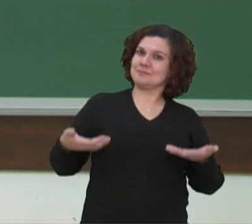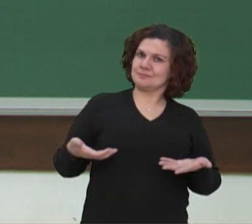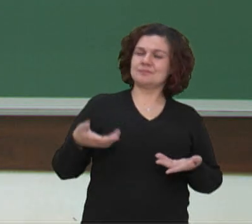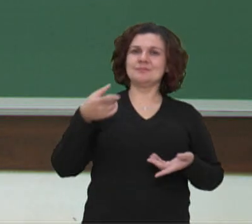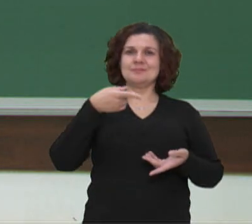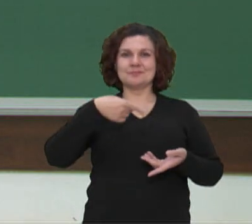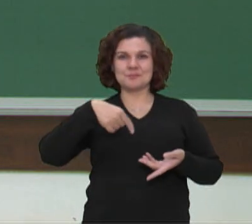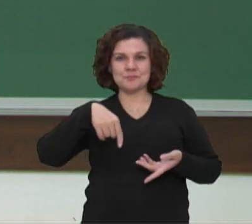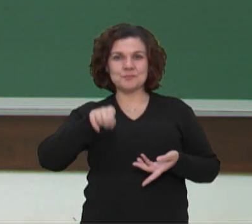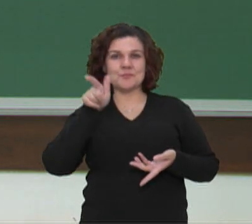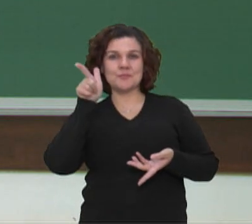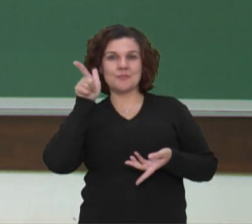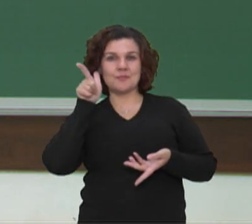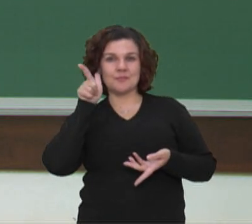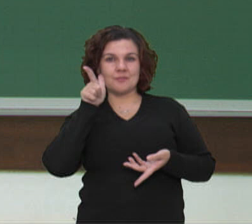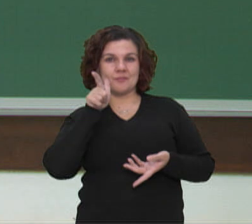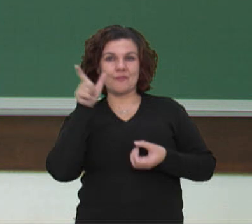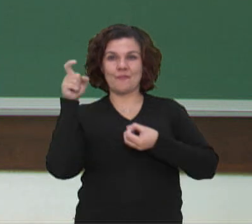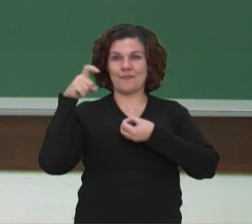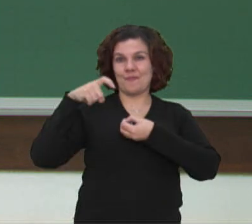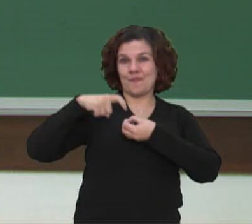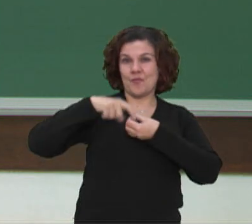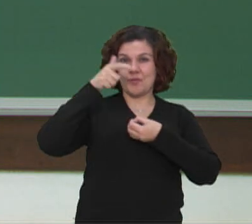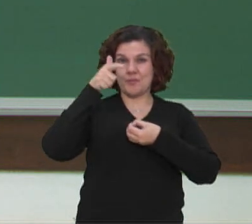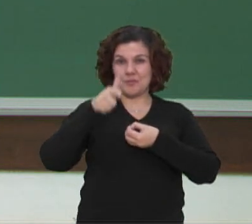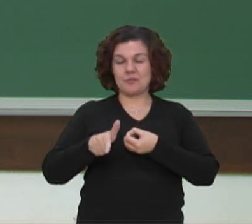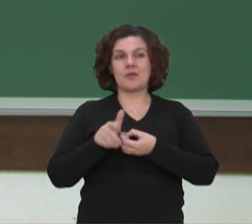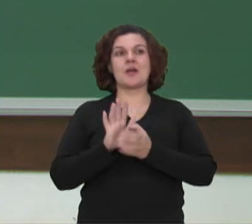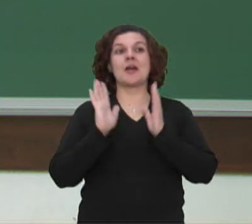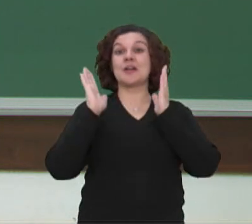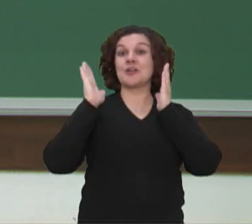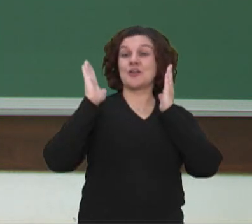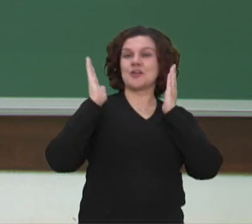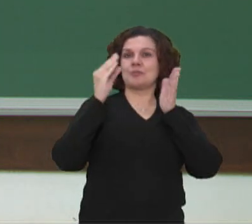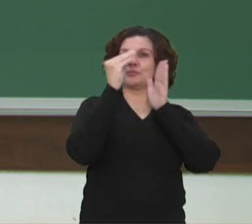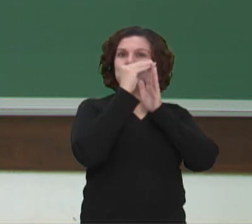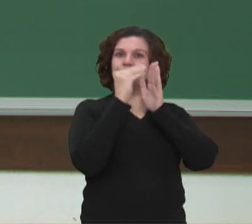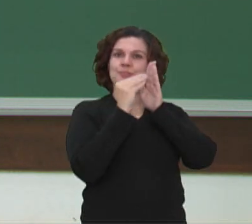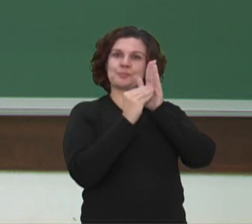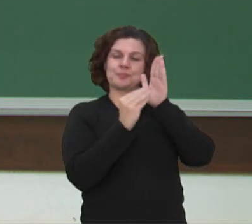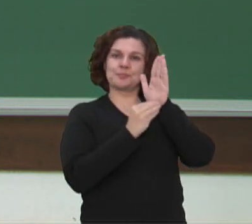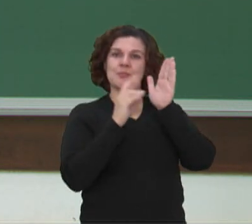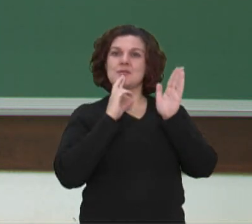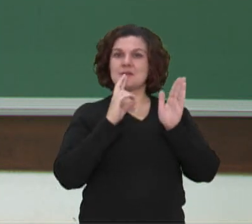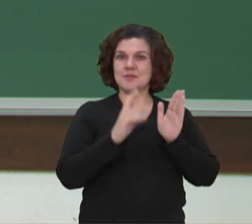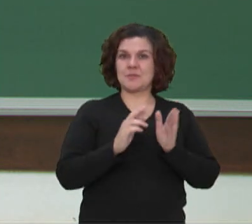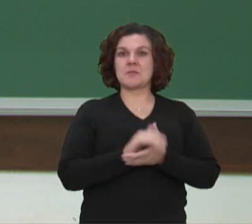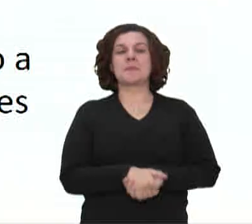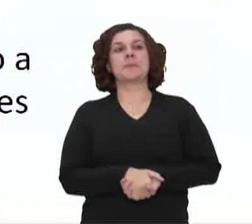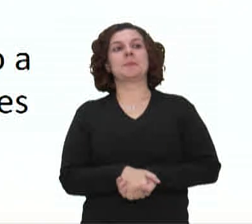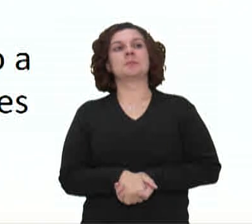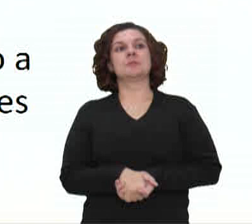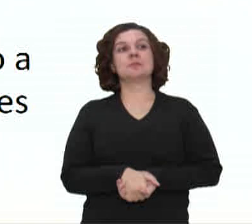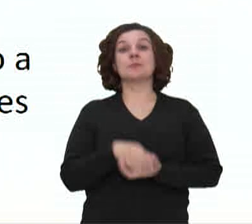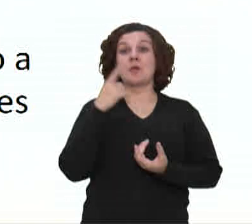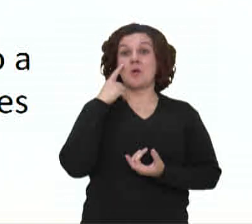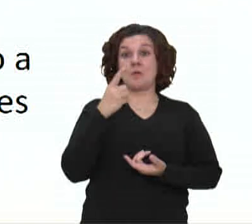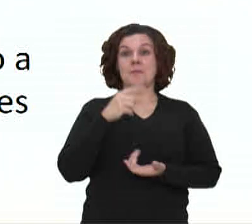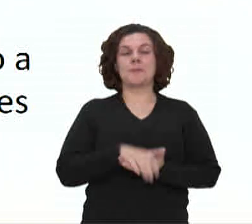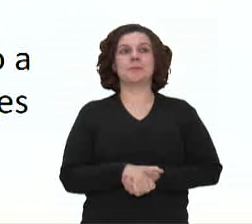E daí, pessoal, tamo junto de novo e já tô colocando as respostas para vocês e vamos corrigir isso aí. Olha